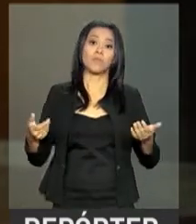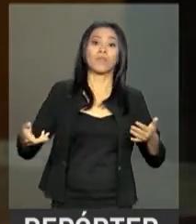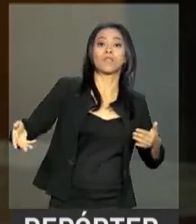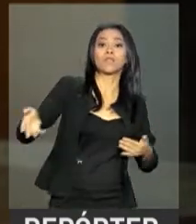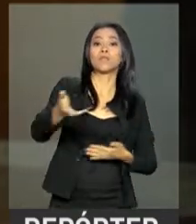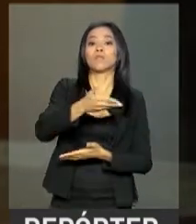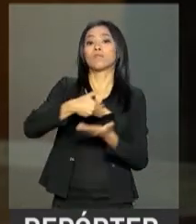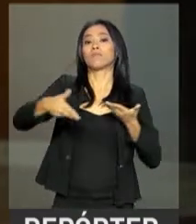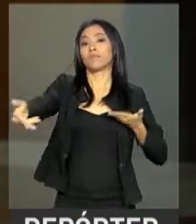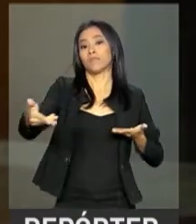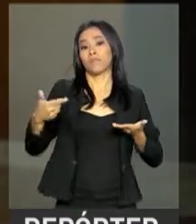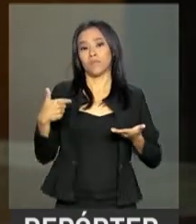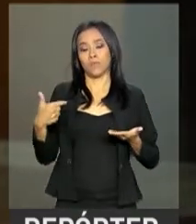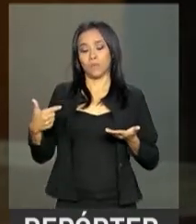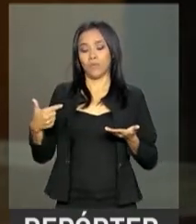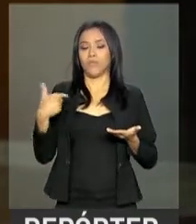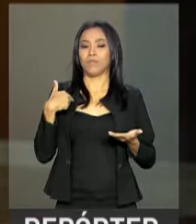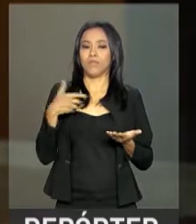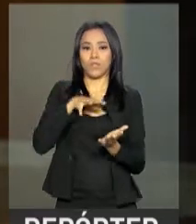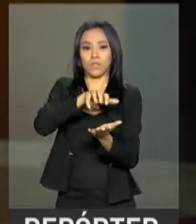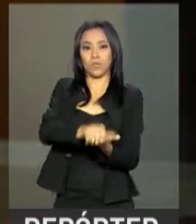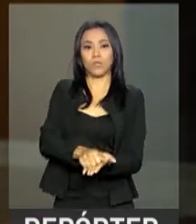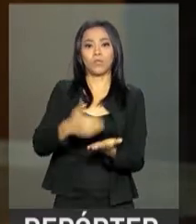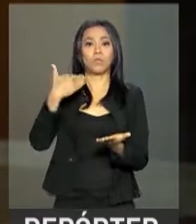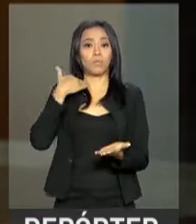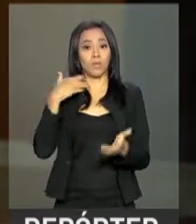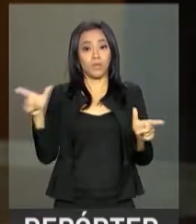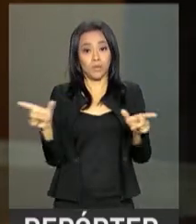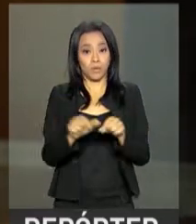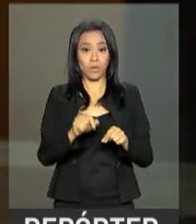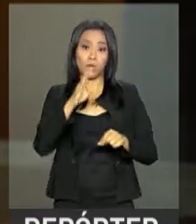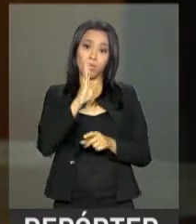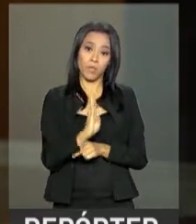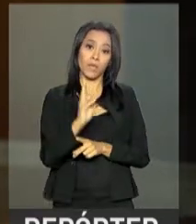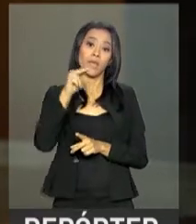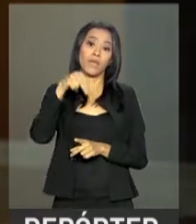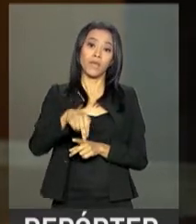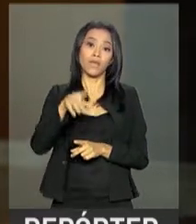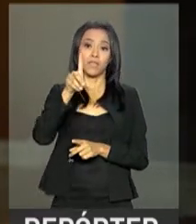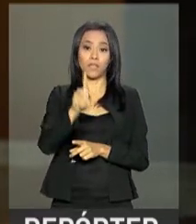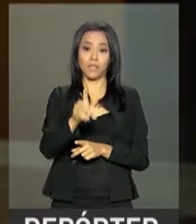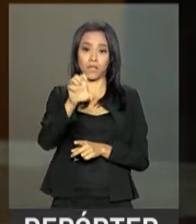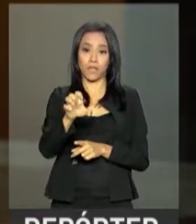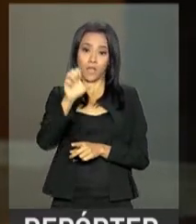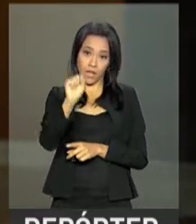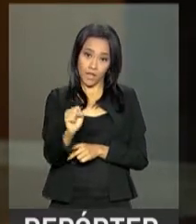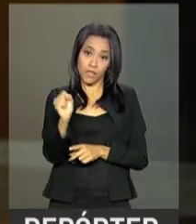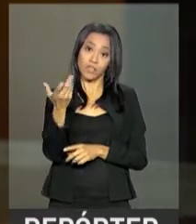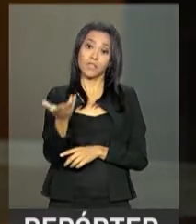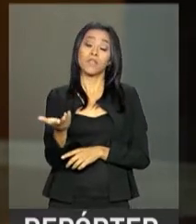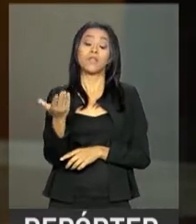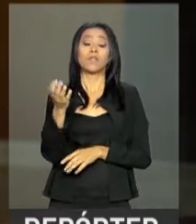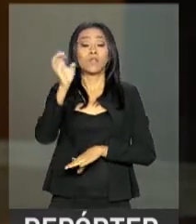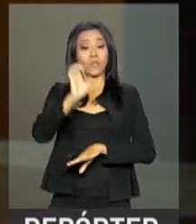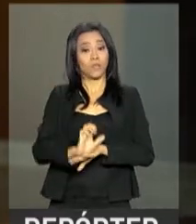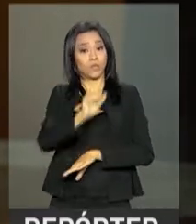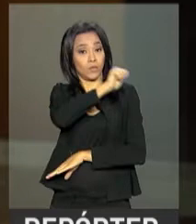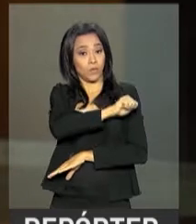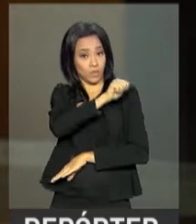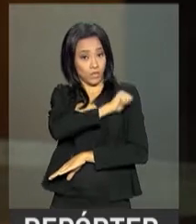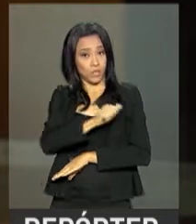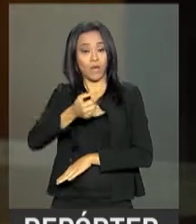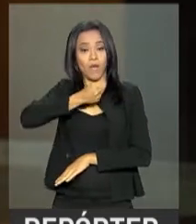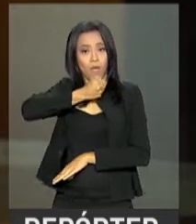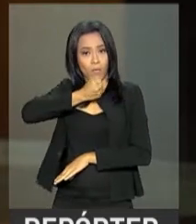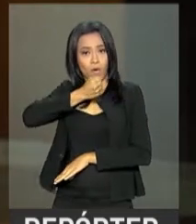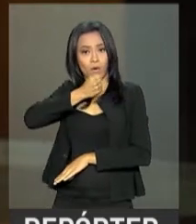cargo da presidência do banco nacional de desenvolvimento econômico e social no rio de janeiro o repórter joão pedro